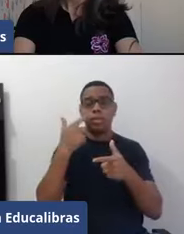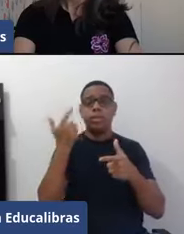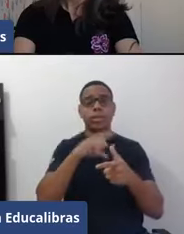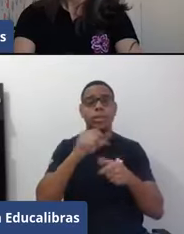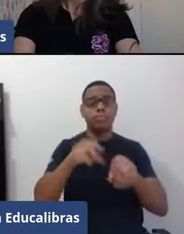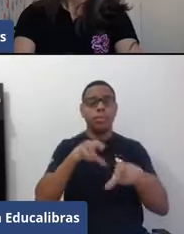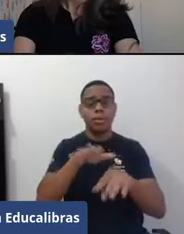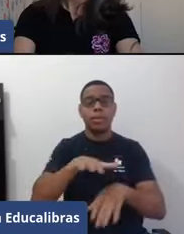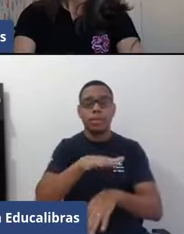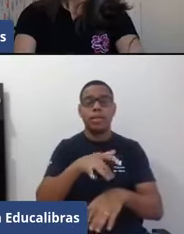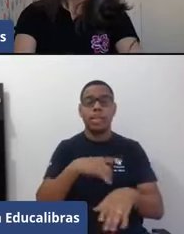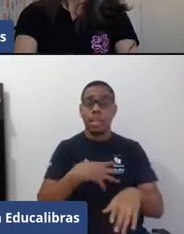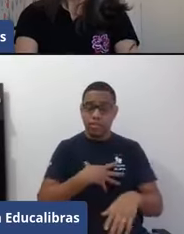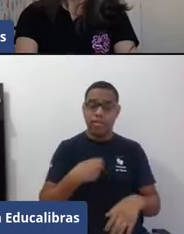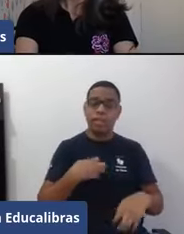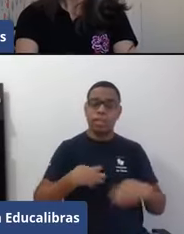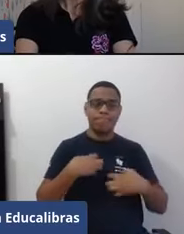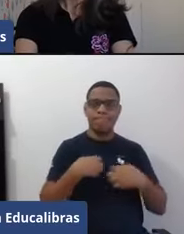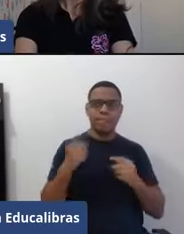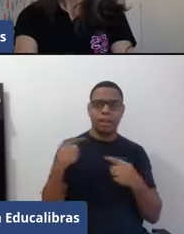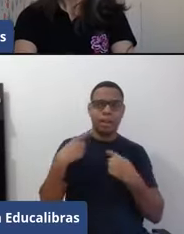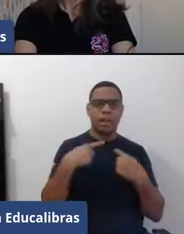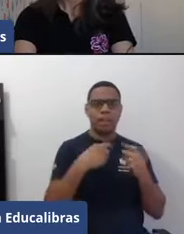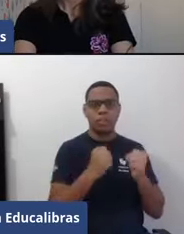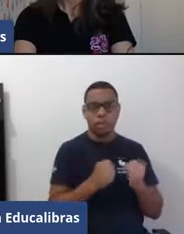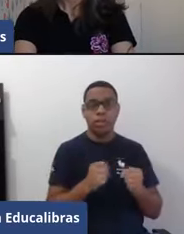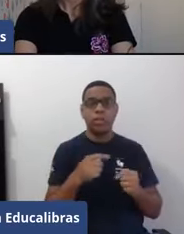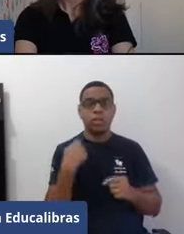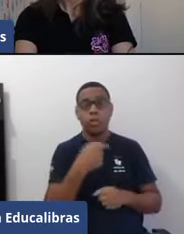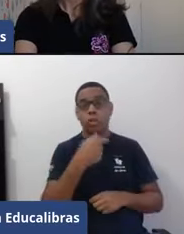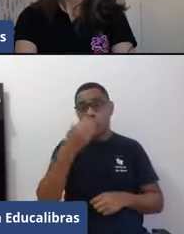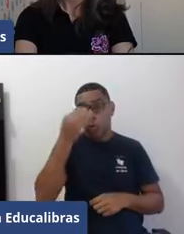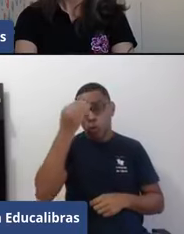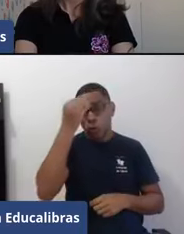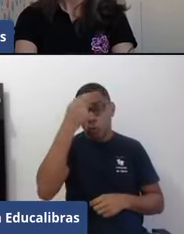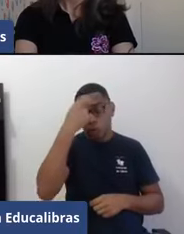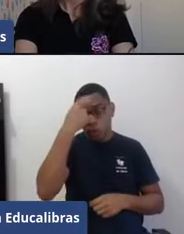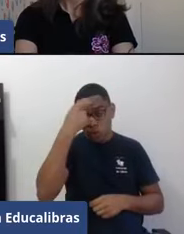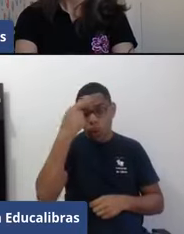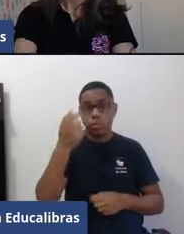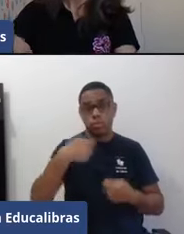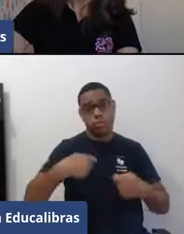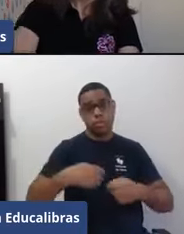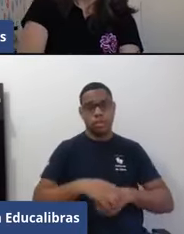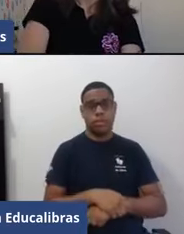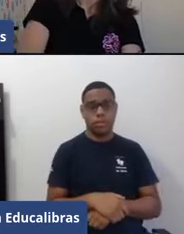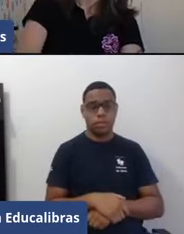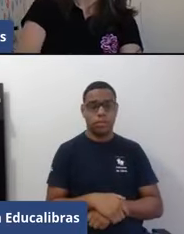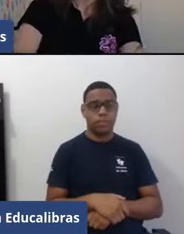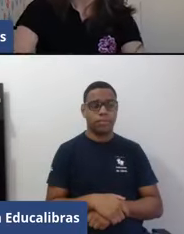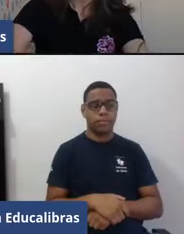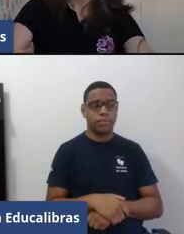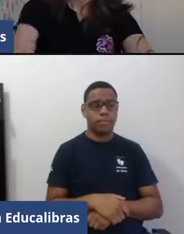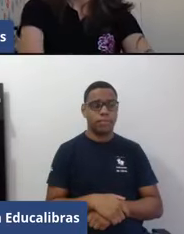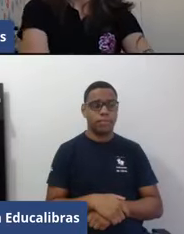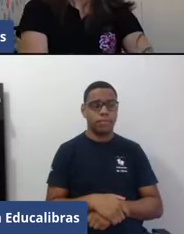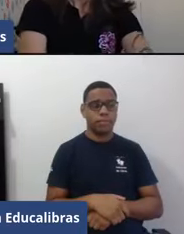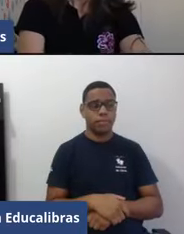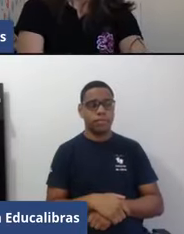minha filha numa situação de vulnerabilidade. Nós temos que ter essa consciência também, enquanto mães. Sim, muito importante